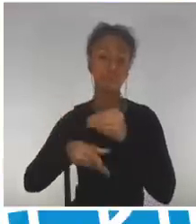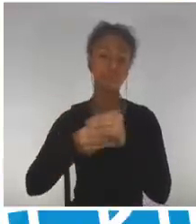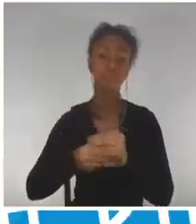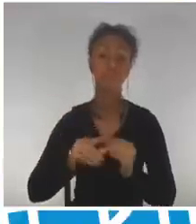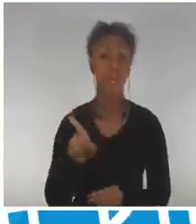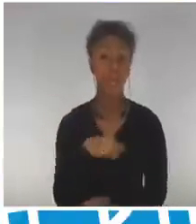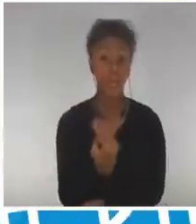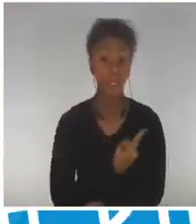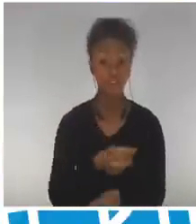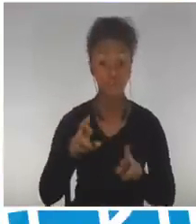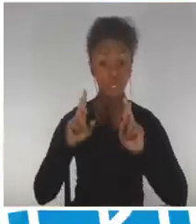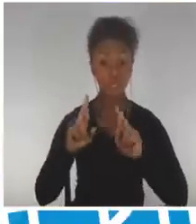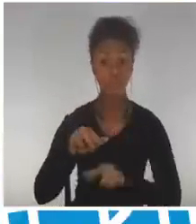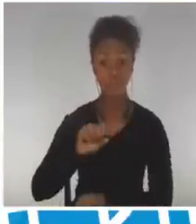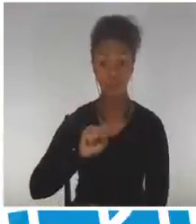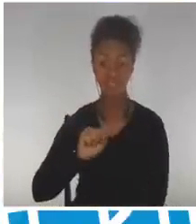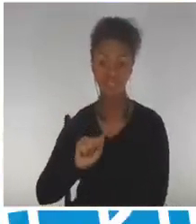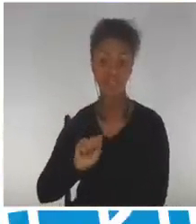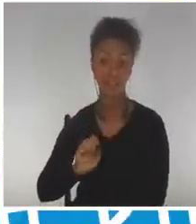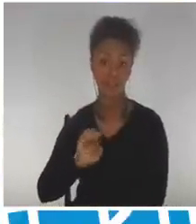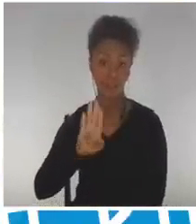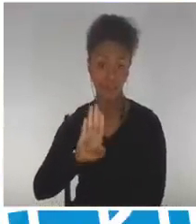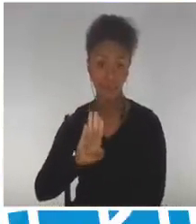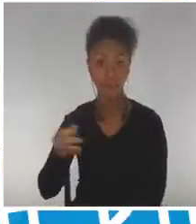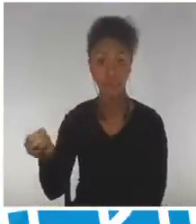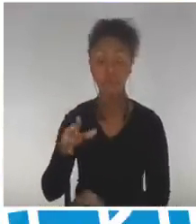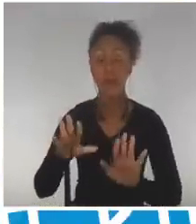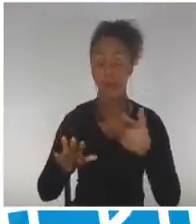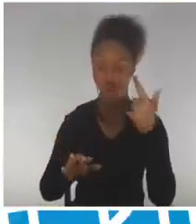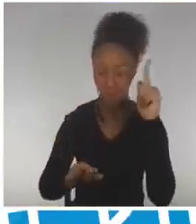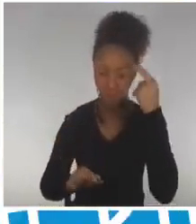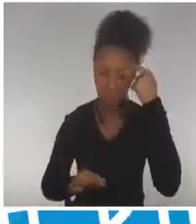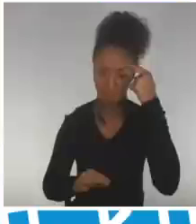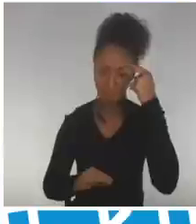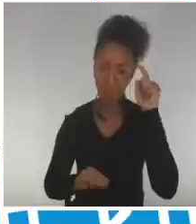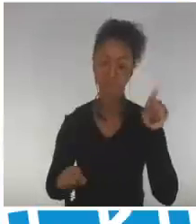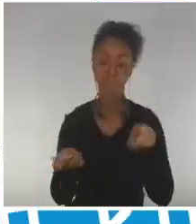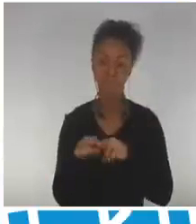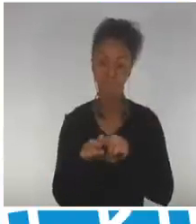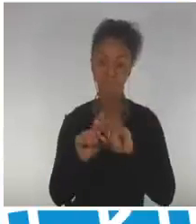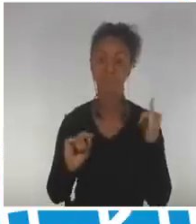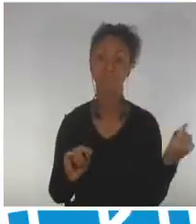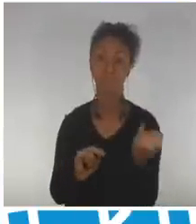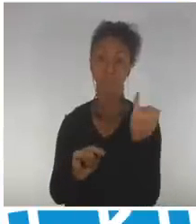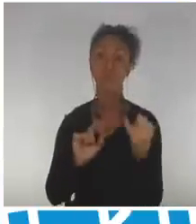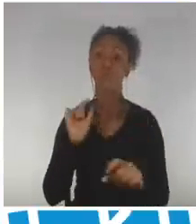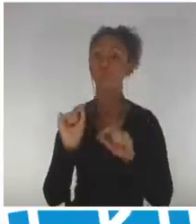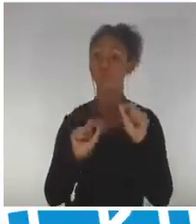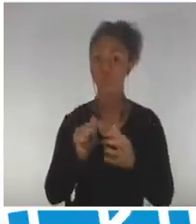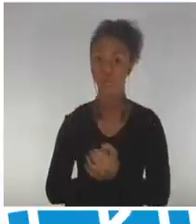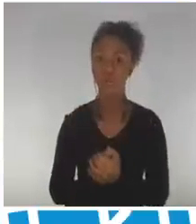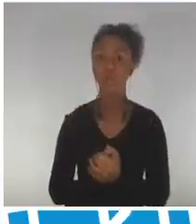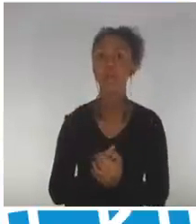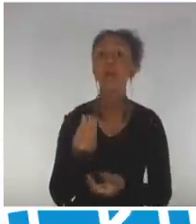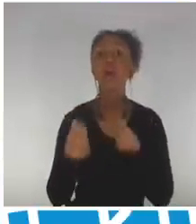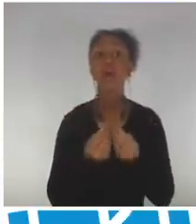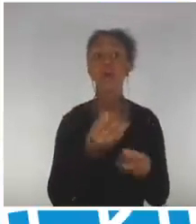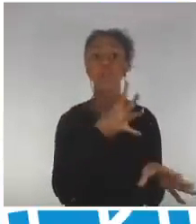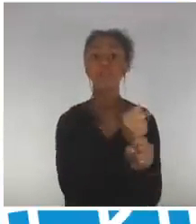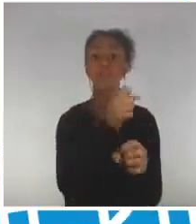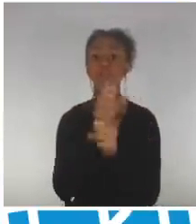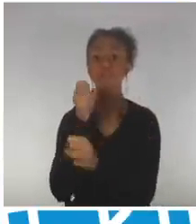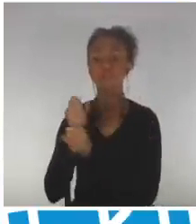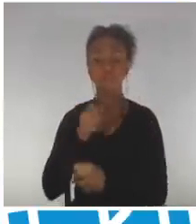novo SAEB, sim, outra reflexão, preocupação importante, é o uso desses resultados do SAEB